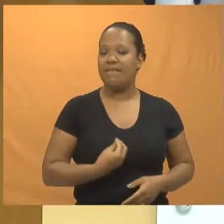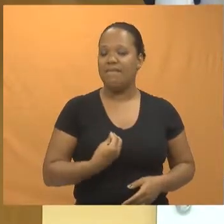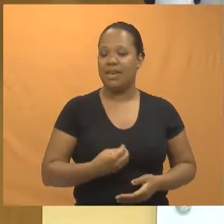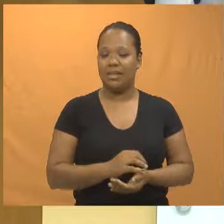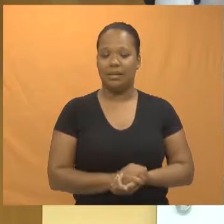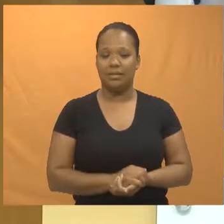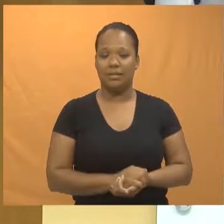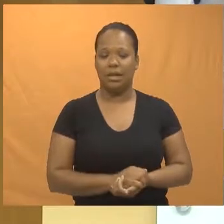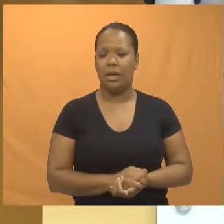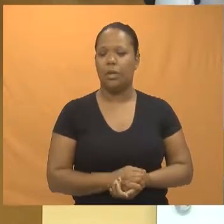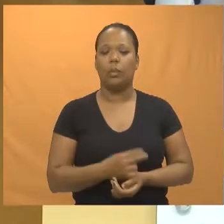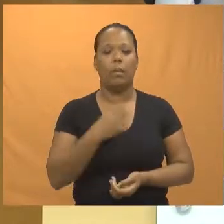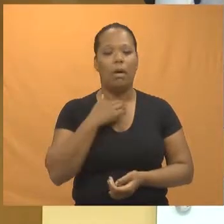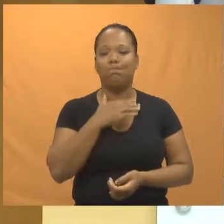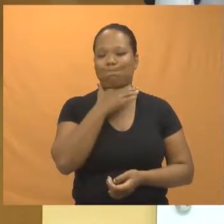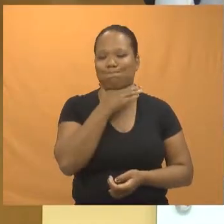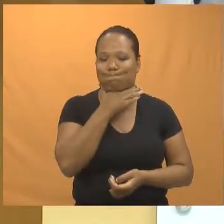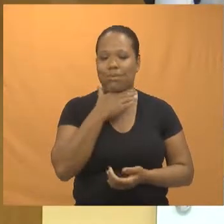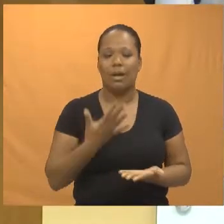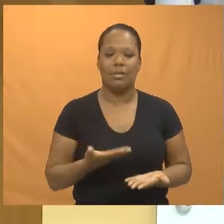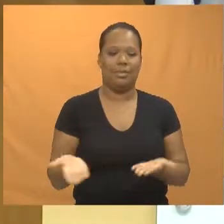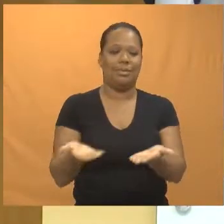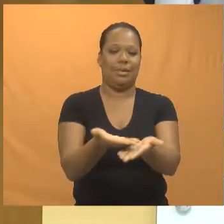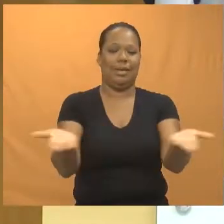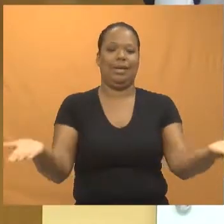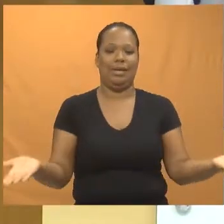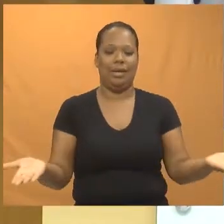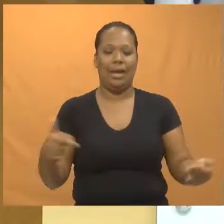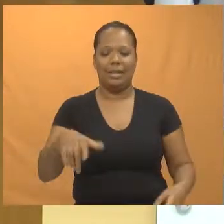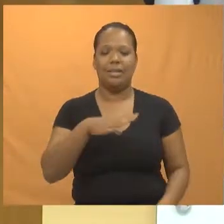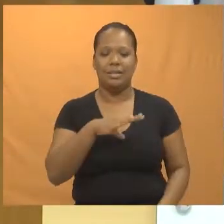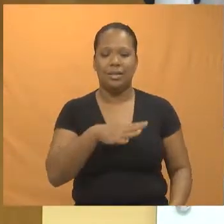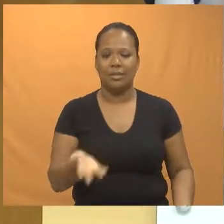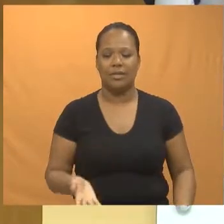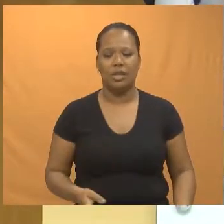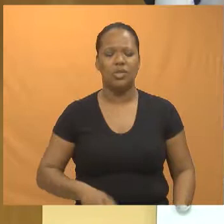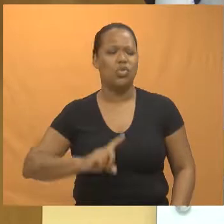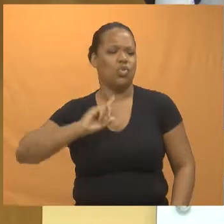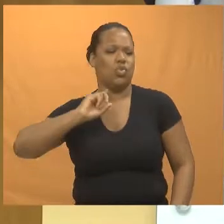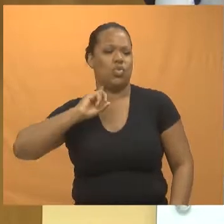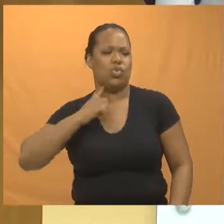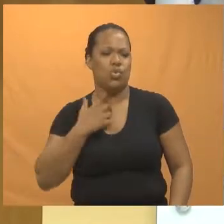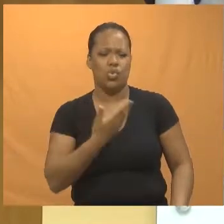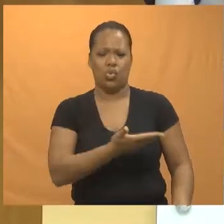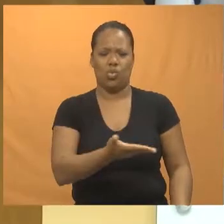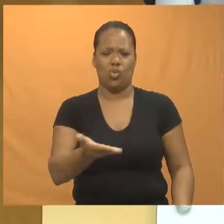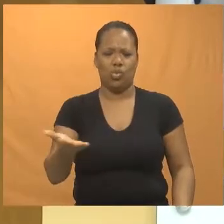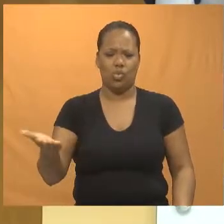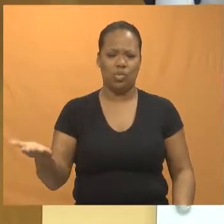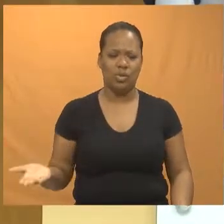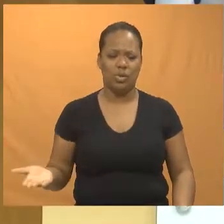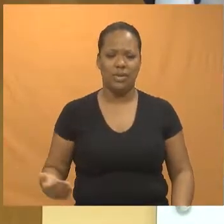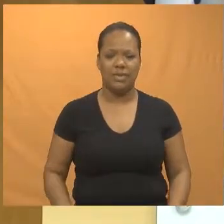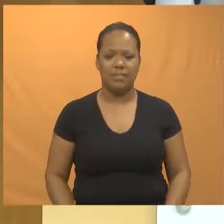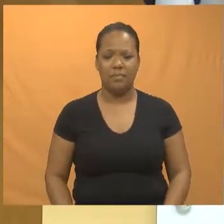Não dá para aguentar mais essa situação na nossa cidade de Jacareí, uma sujeira dessa, e